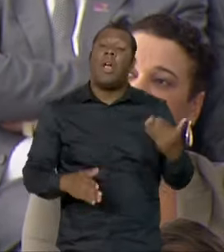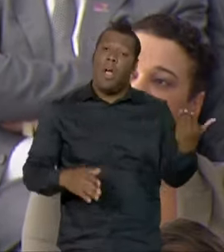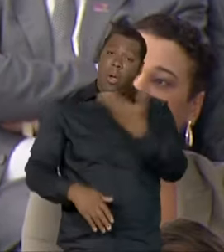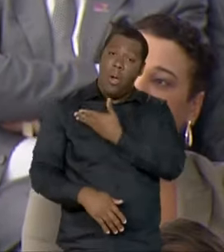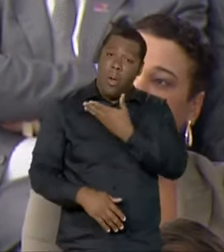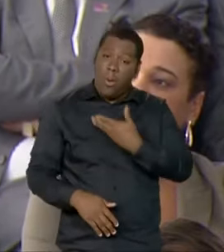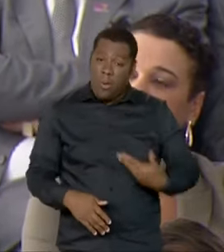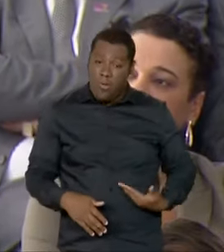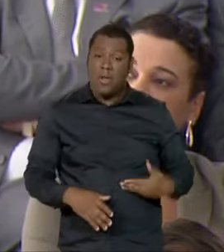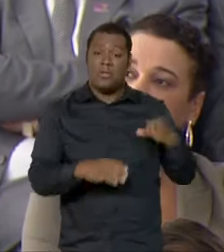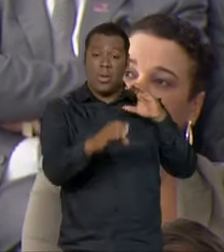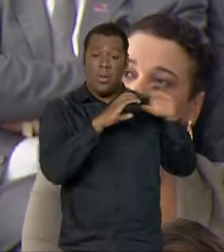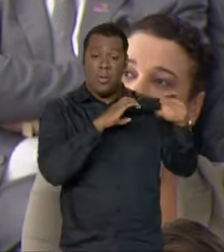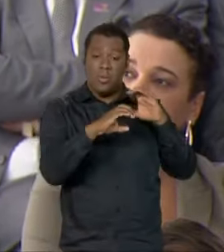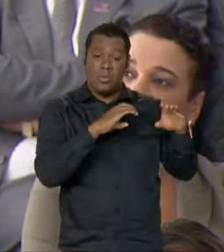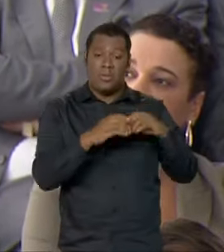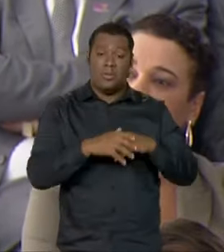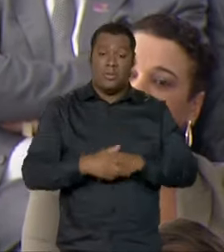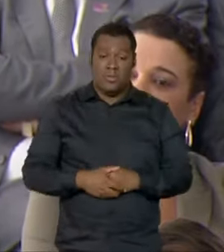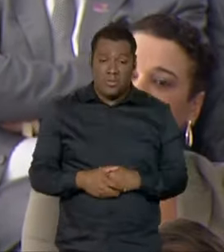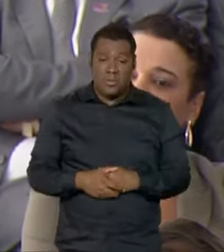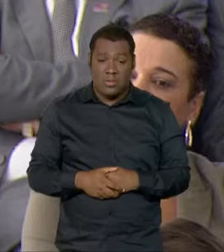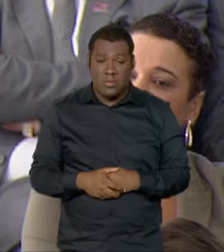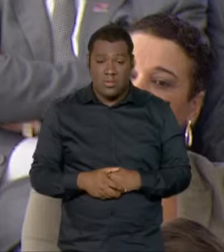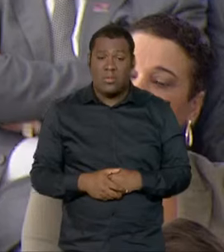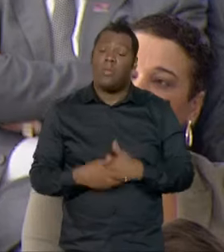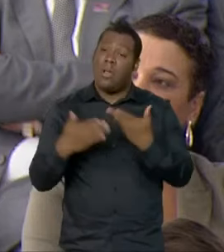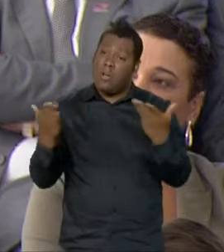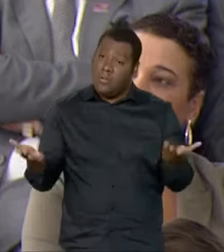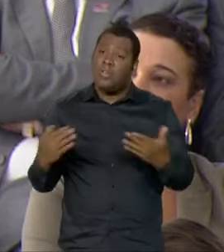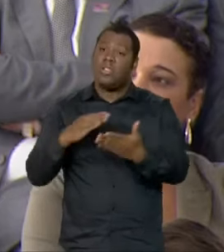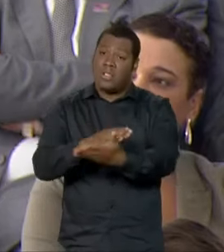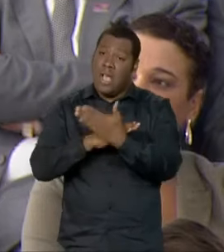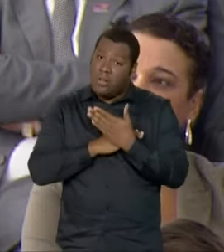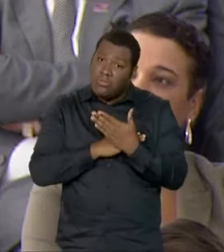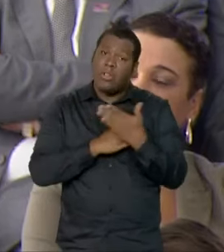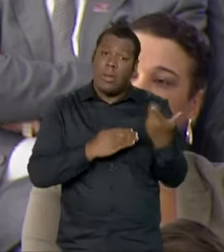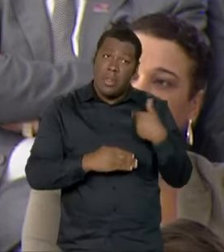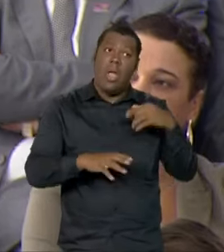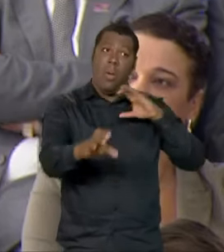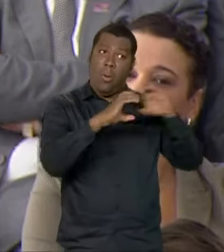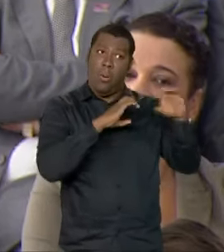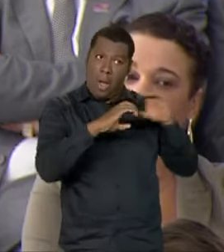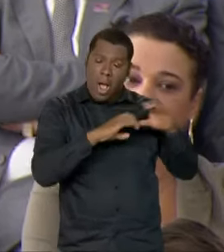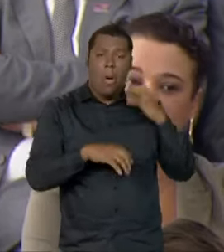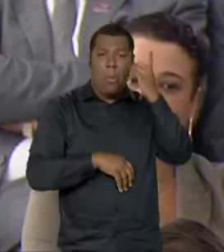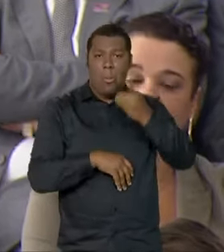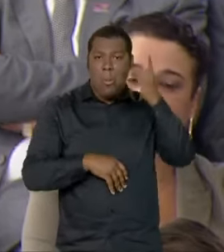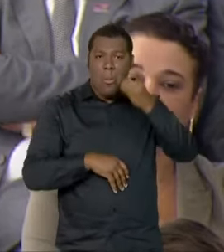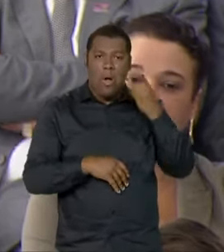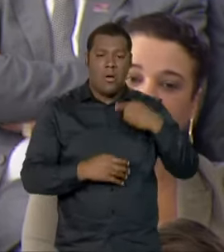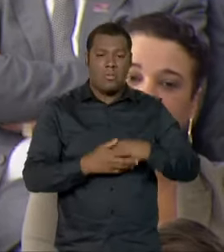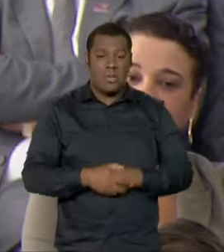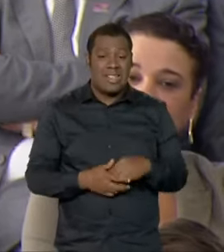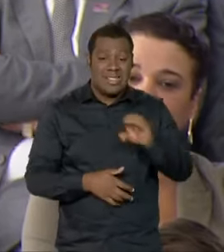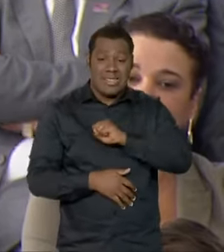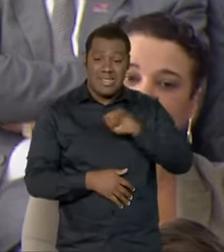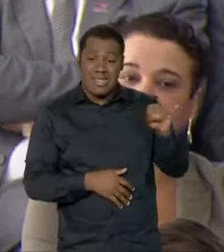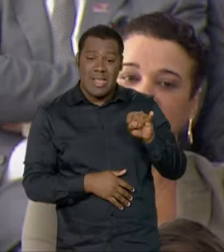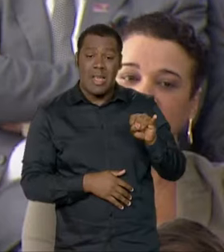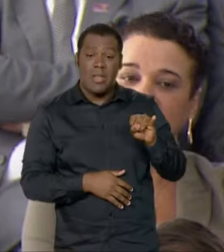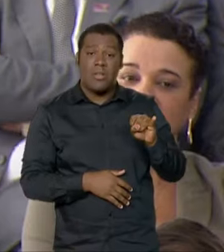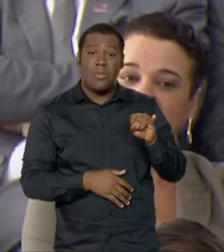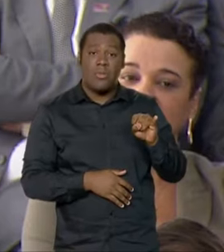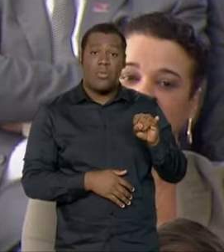conversar. E se for preciso de ajuda, de vocês, para ajudar a conversar com os deputados. Porque senão a gente não